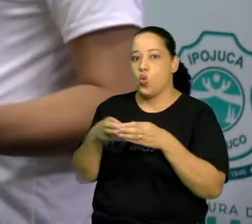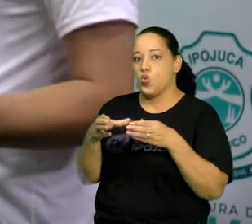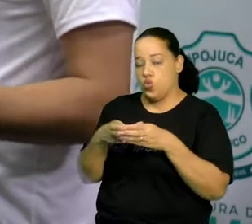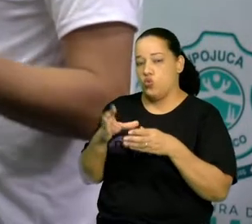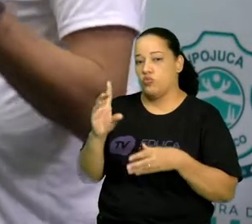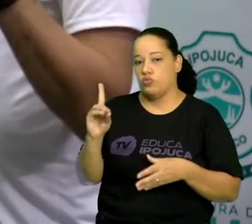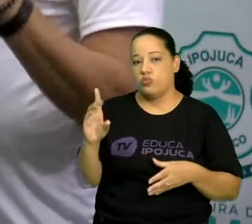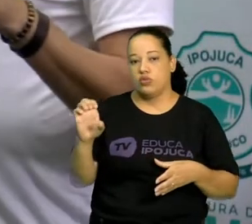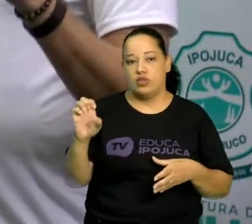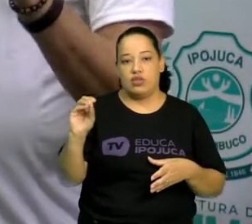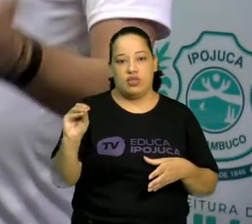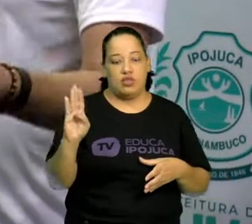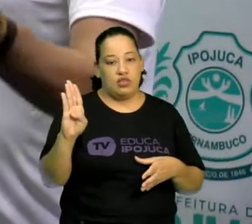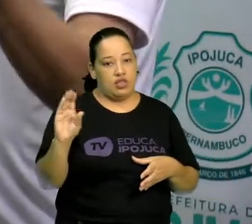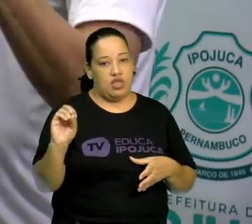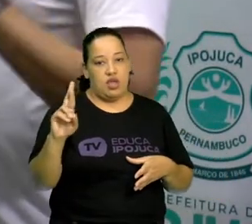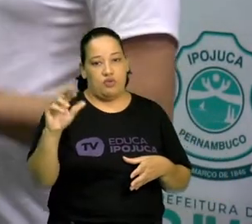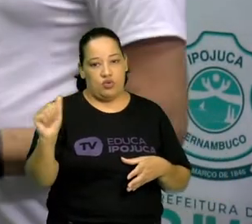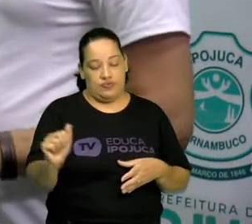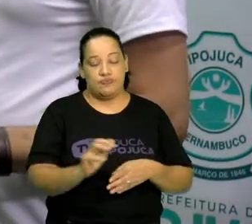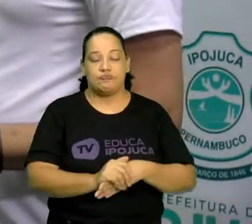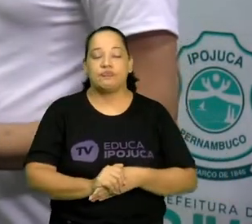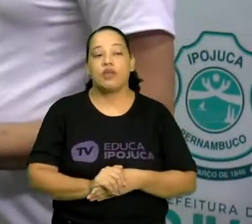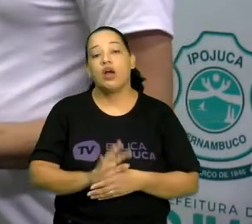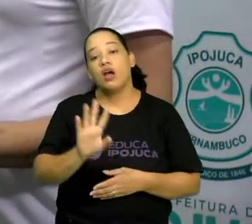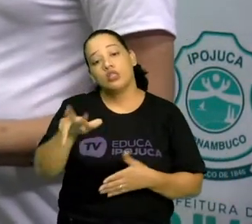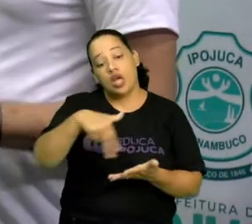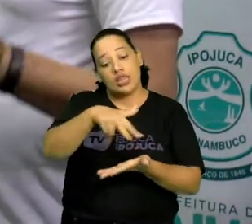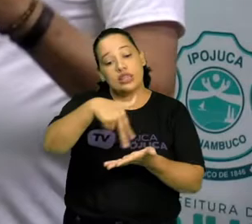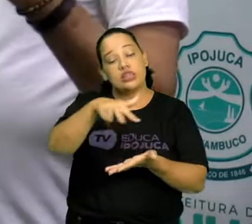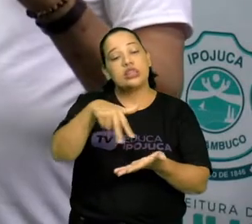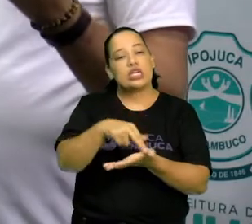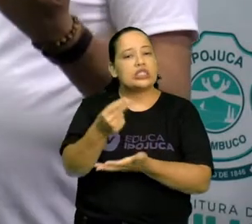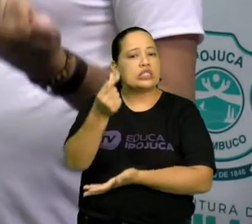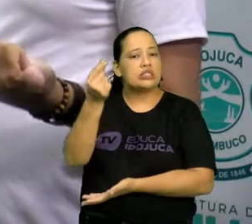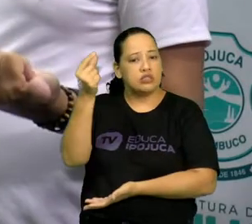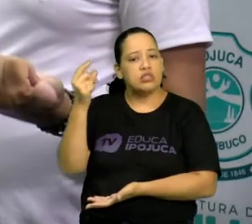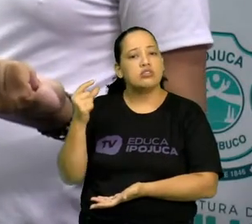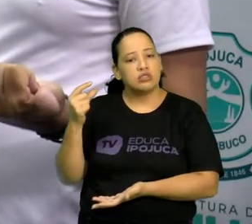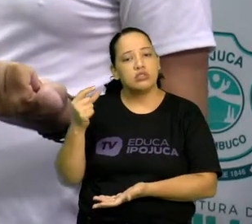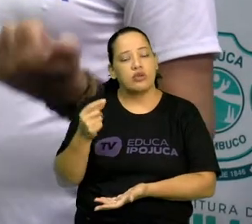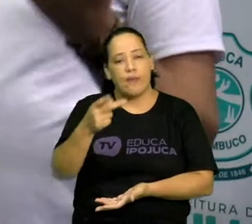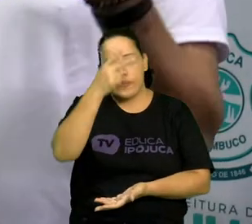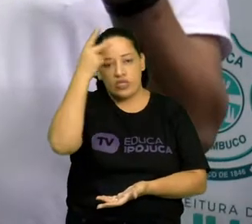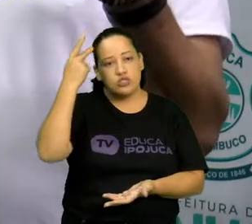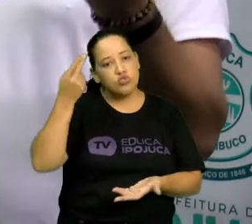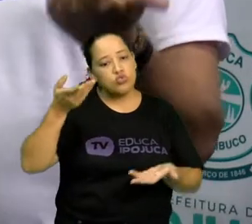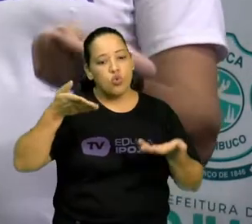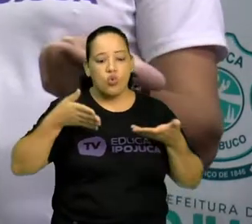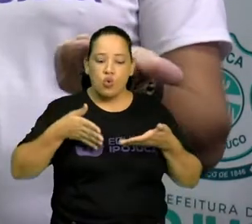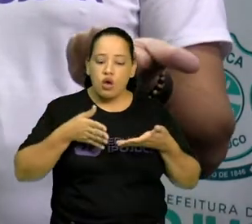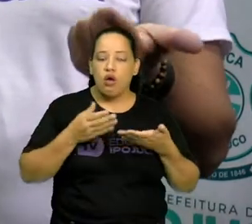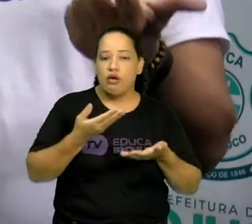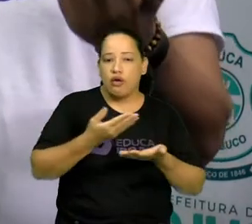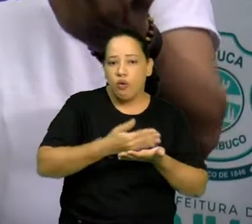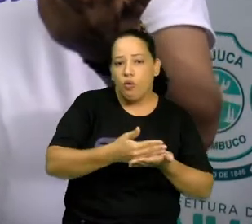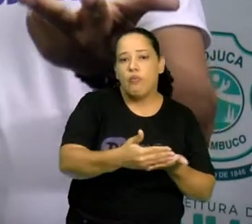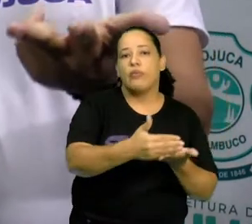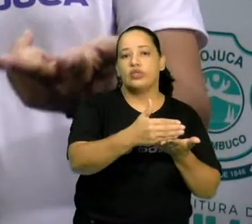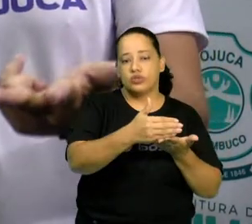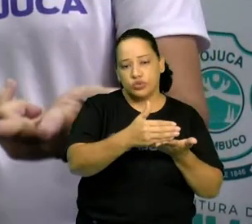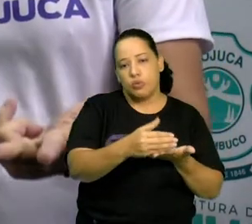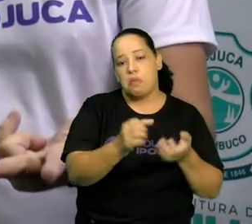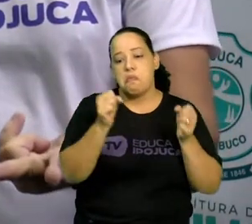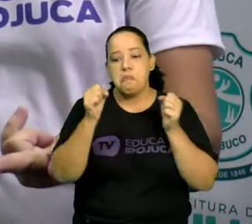A dança, ela existe desde que o homem existe. Pode ser sagrada, pode ser de guerra, pode